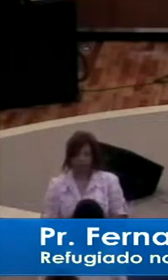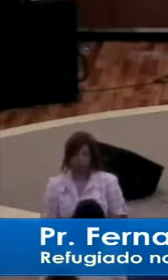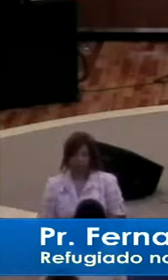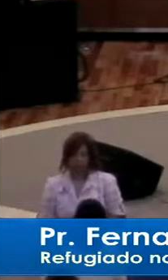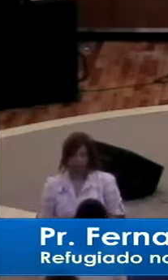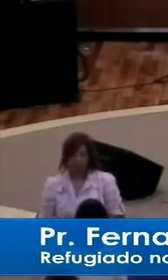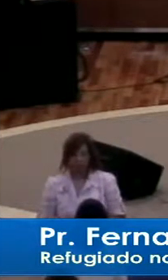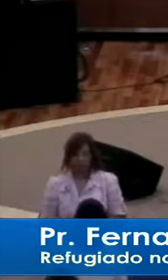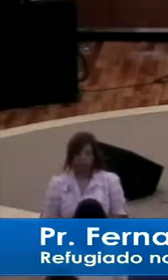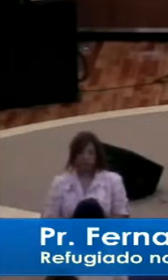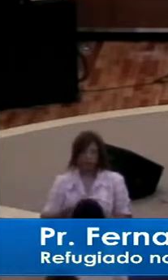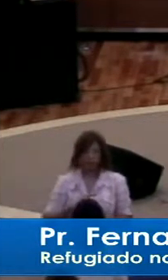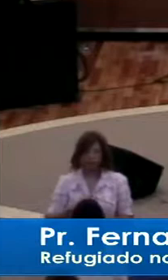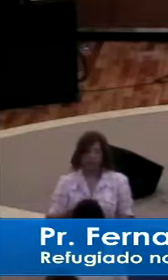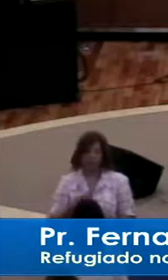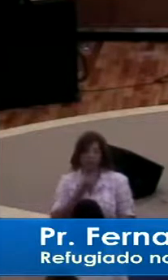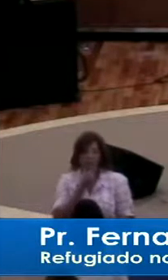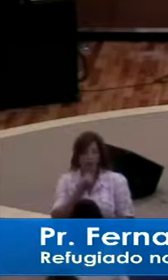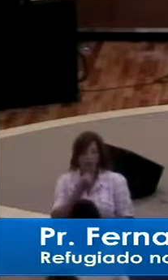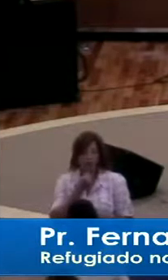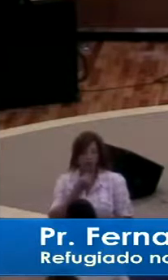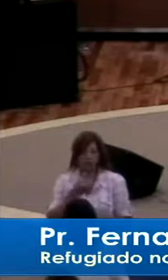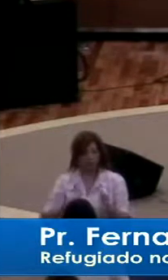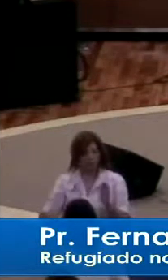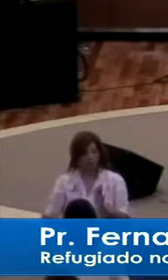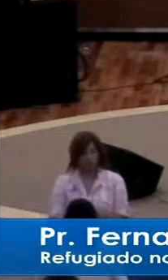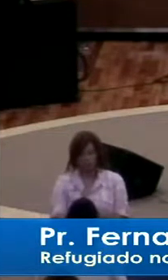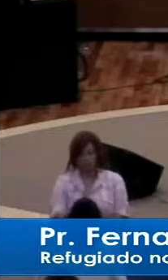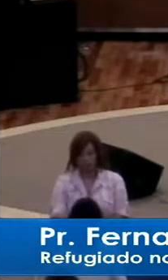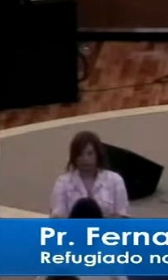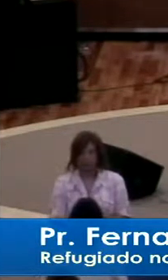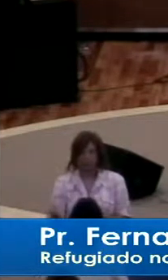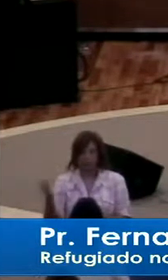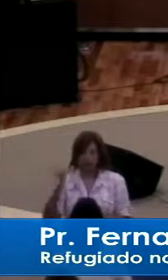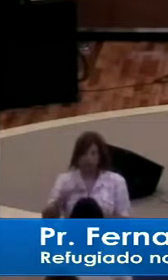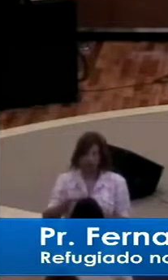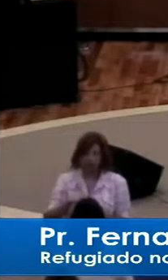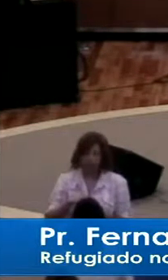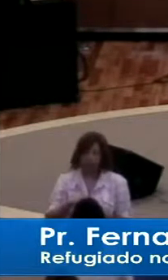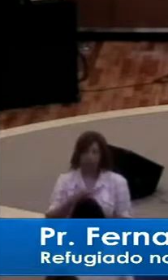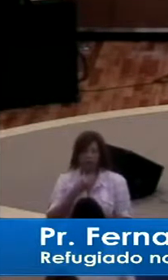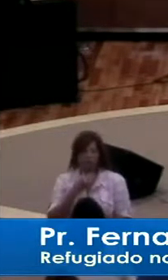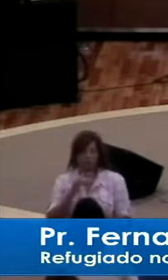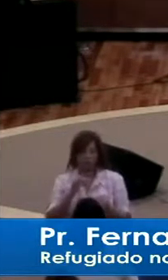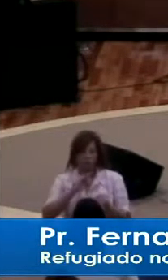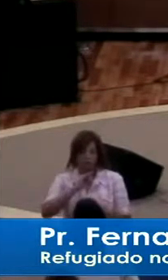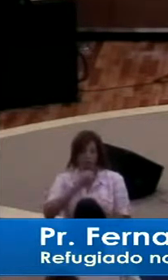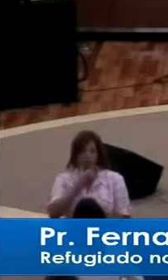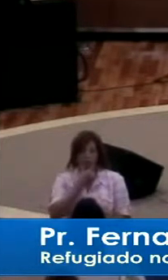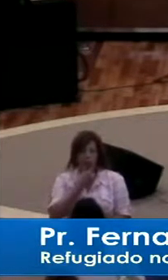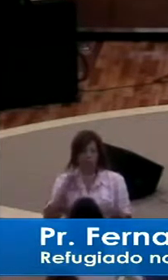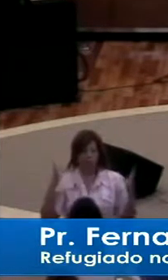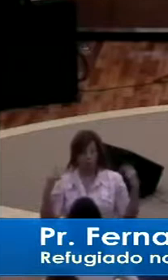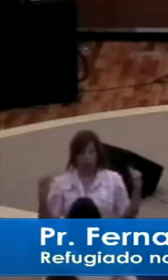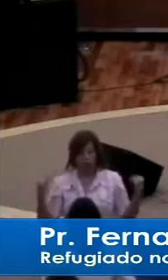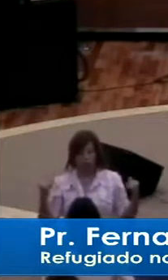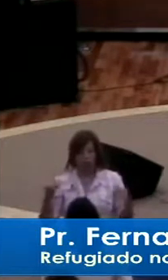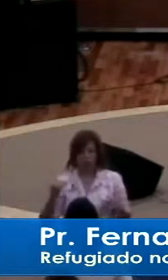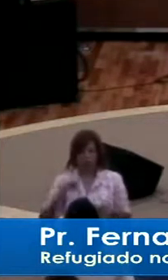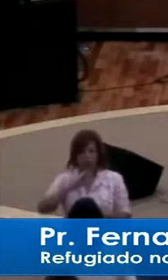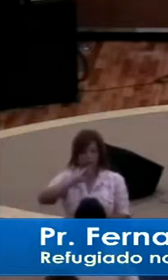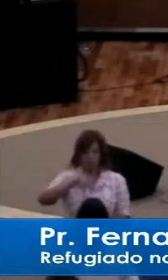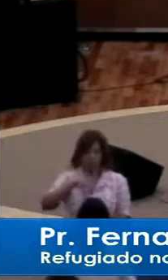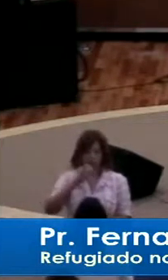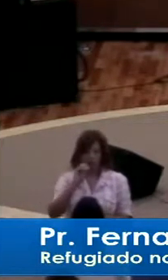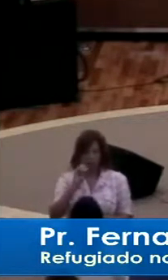eis que apareceu um anjo do Senhor a José em sonho e disse: dispõe-te, toma o menino